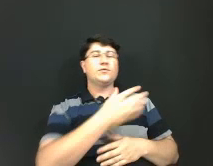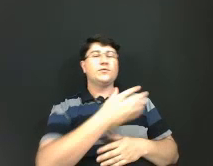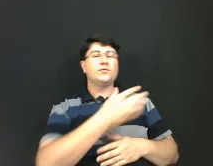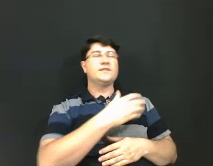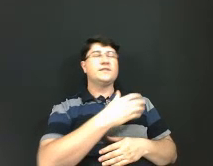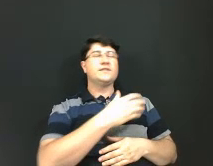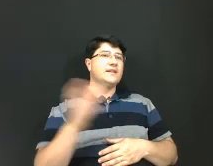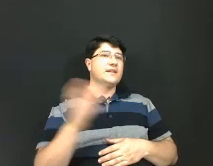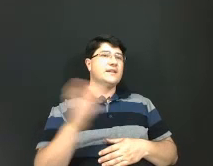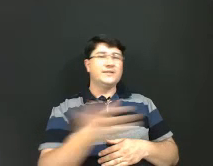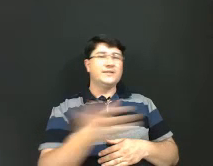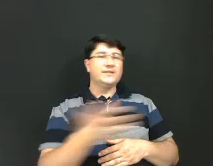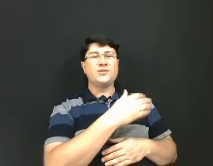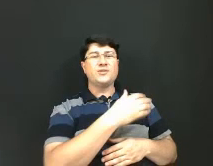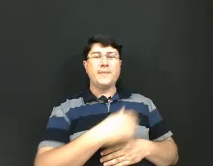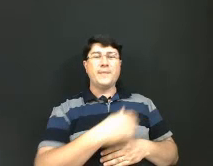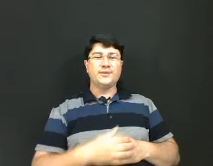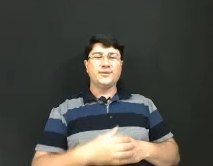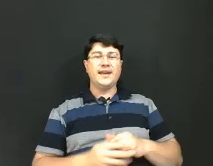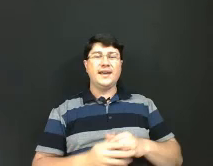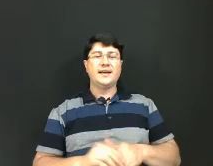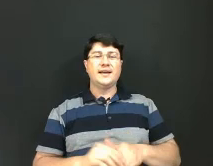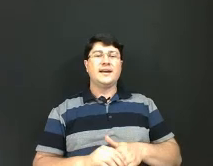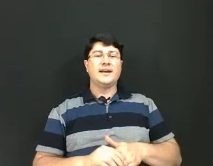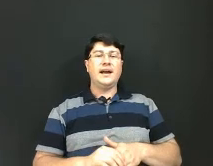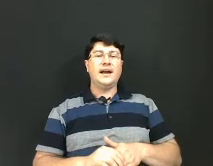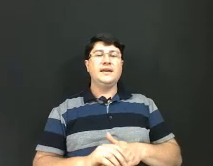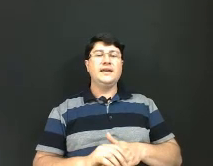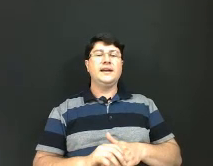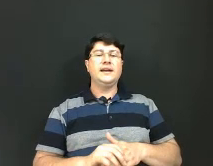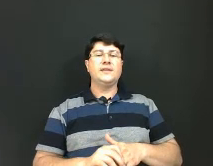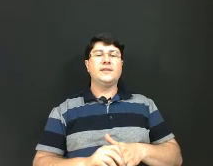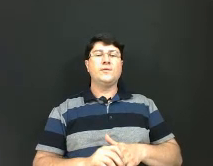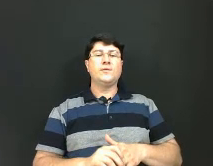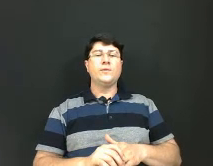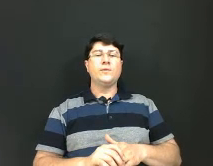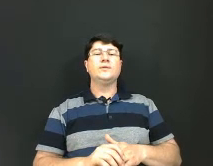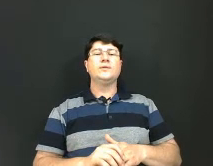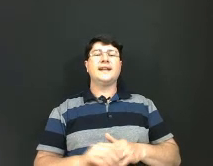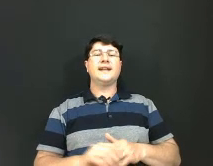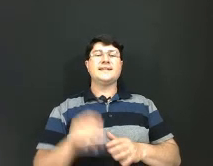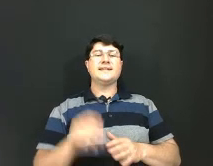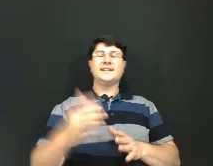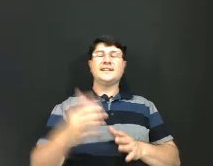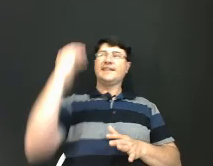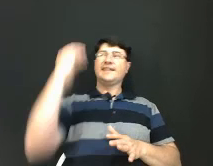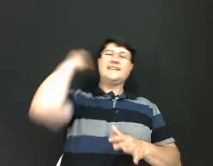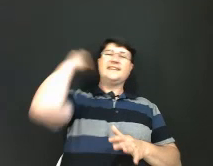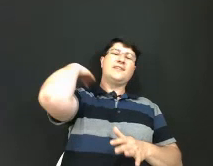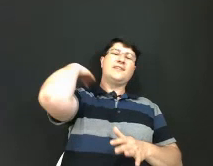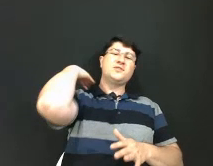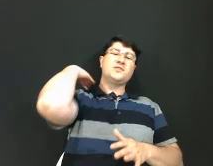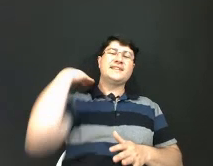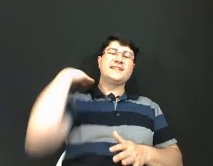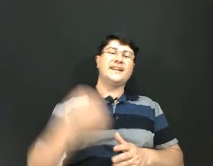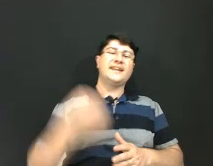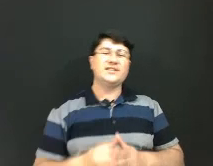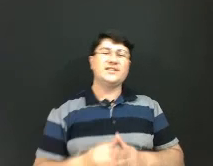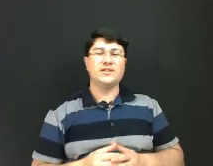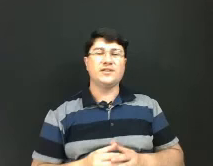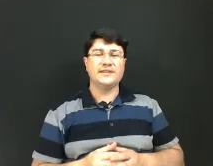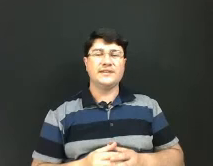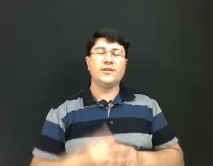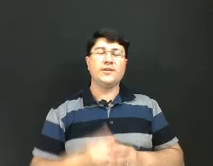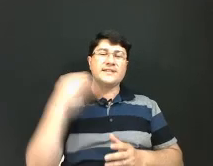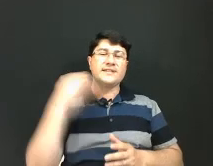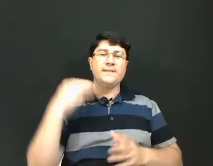já passou, como se deslocamento, né? A year ago, um ano atrás, né? Ano atrás está como se estivesse